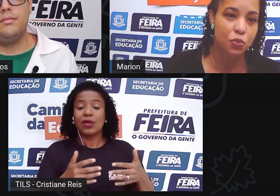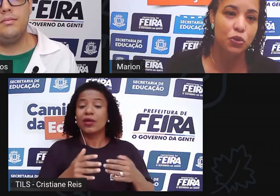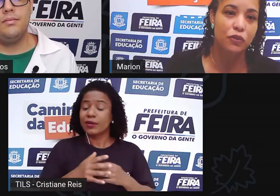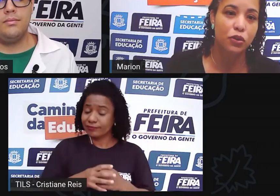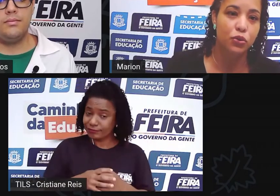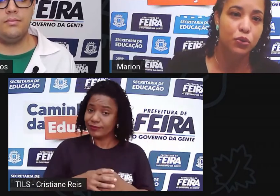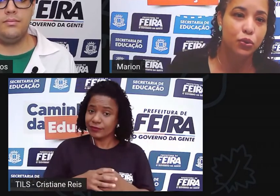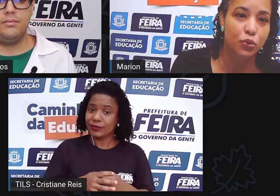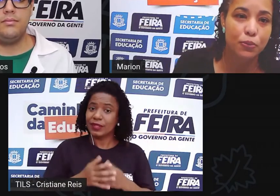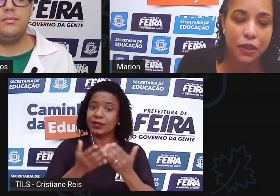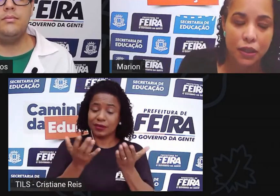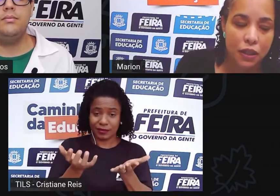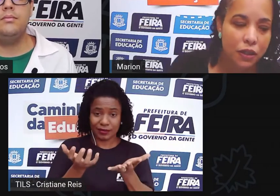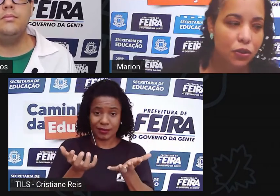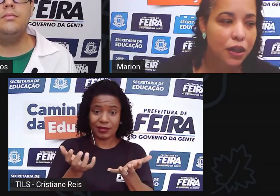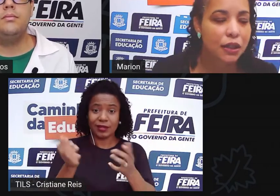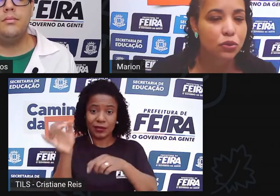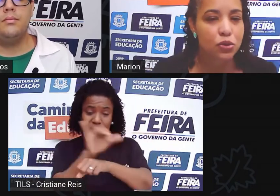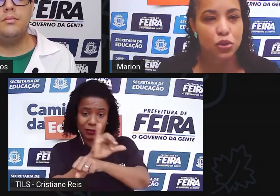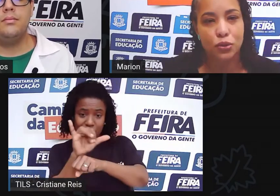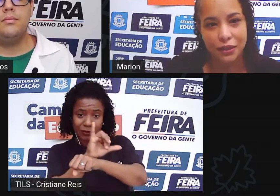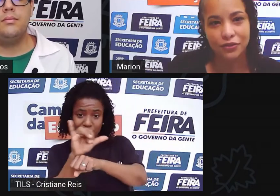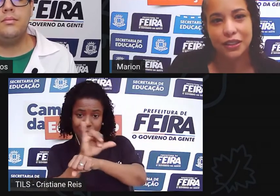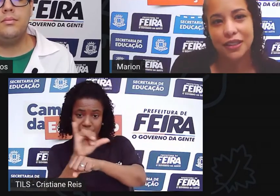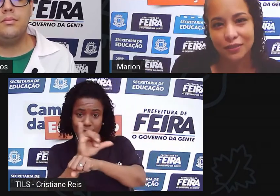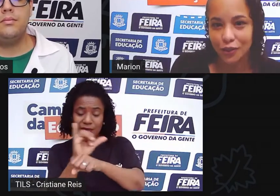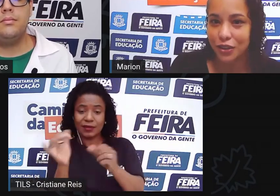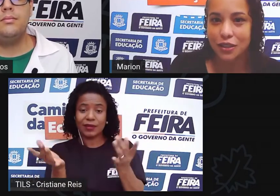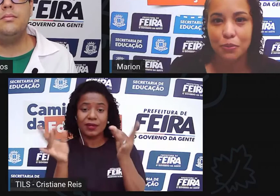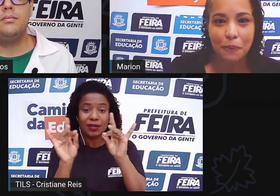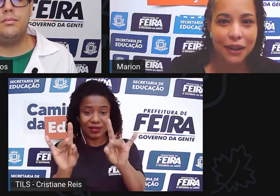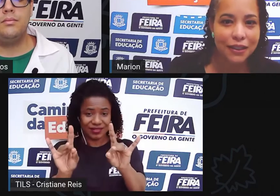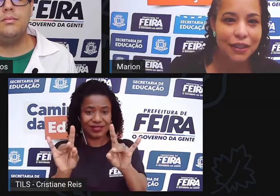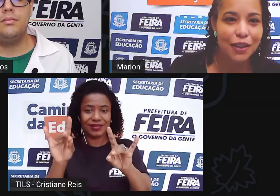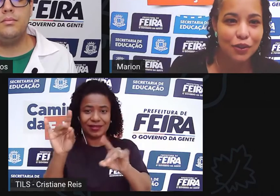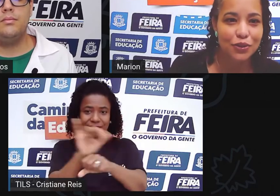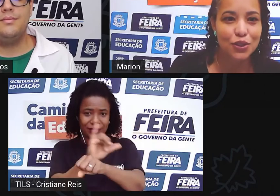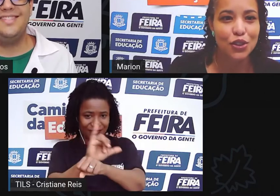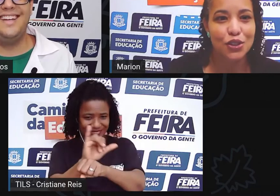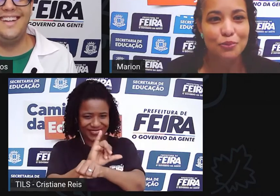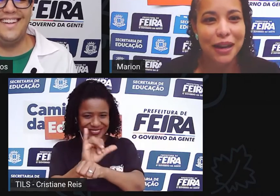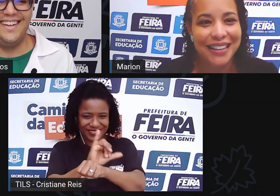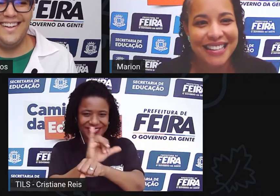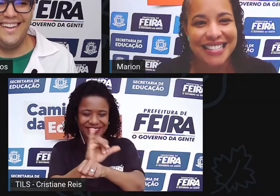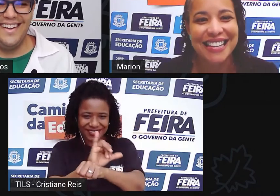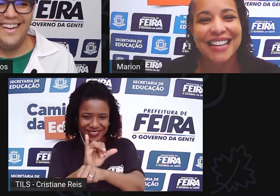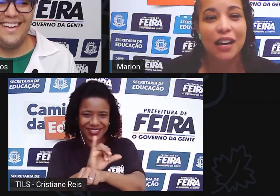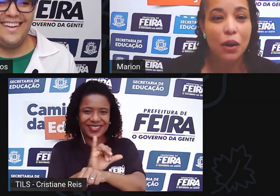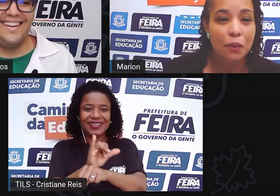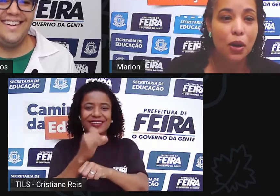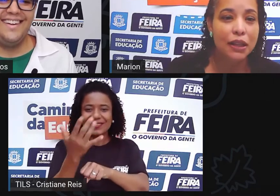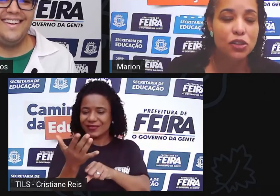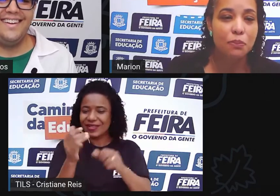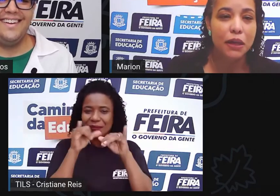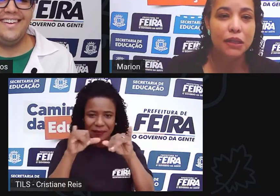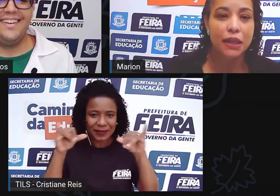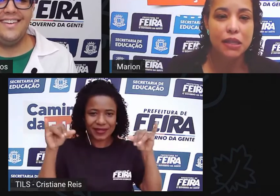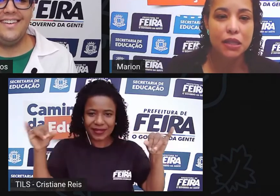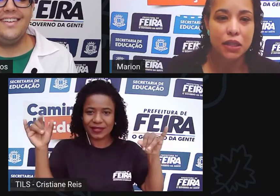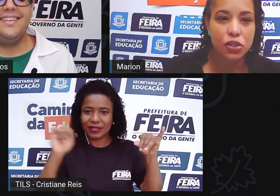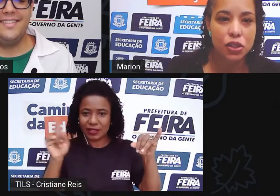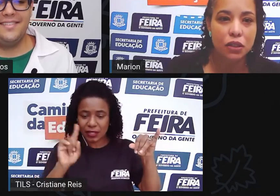está disponível no YouTube, no canal do Show da Vida. Não estou fazendo propaganda não, viu, gente? Mas é uma reportagem